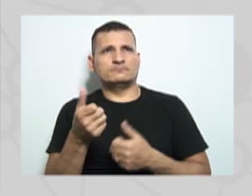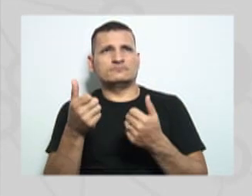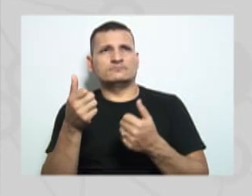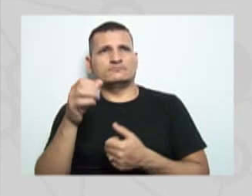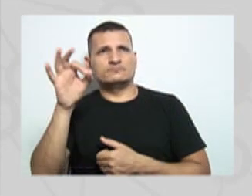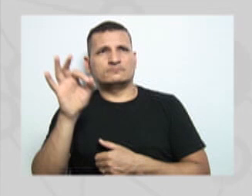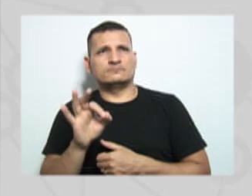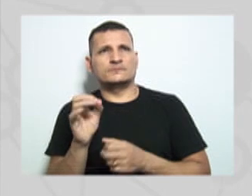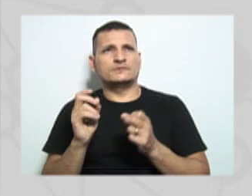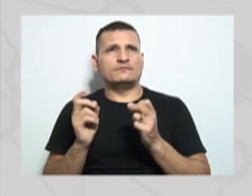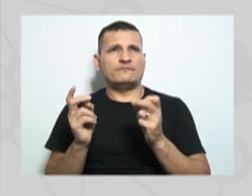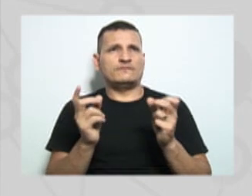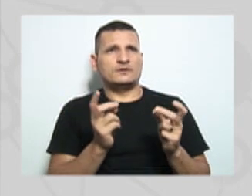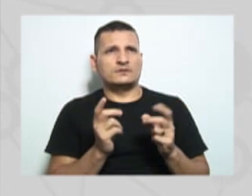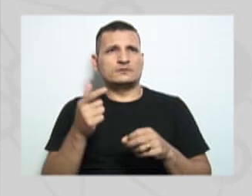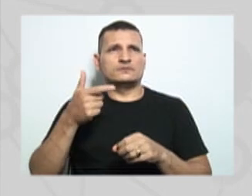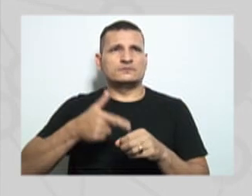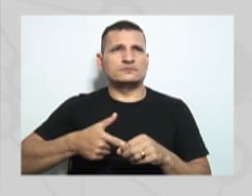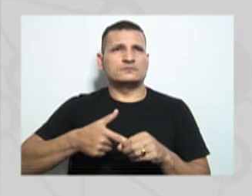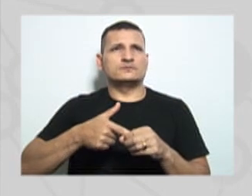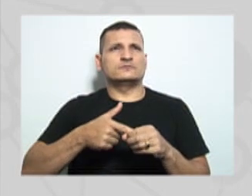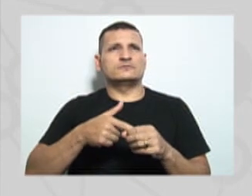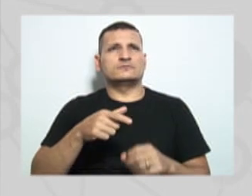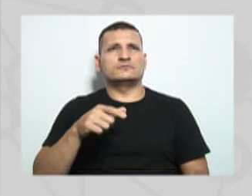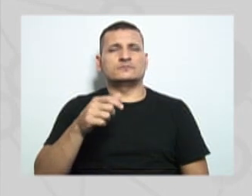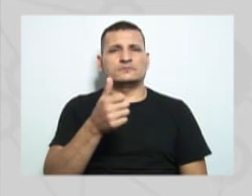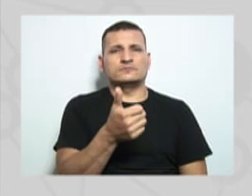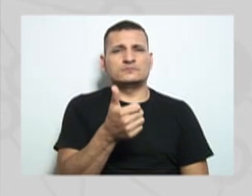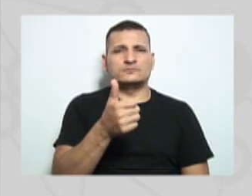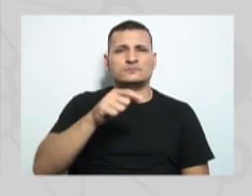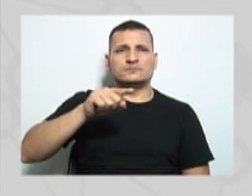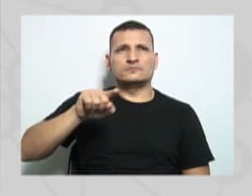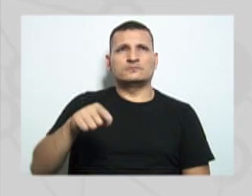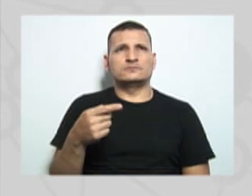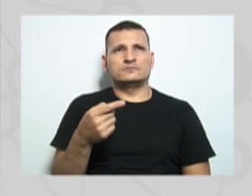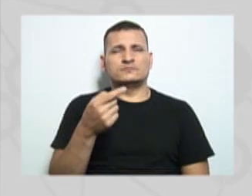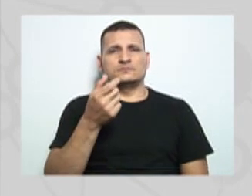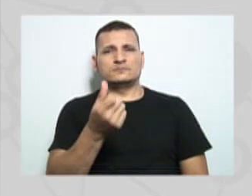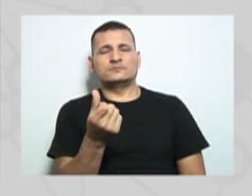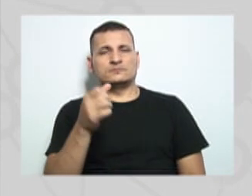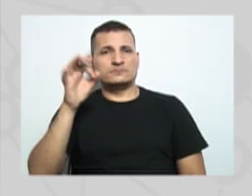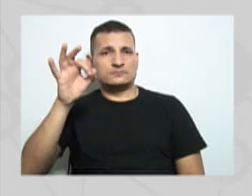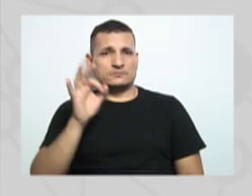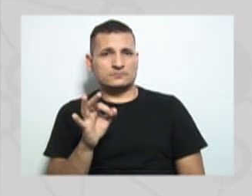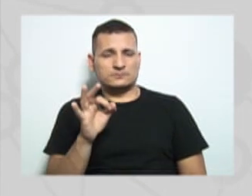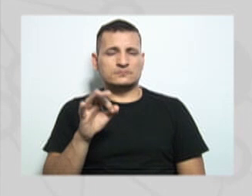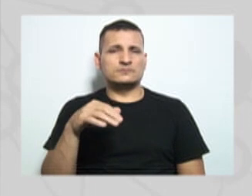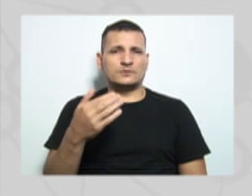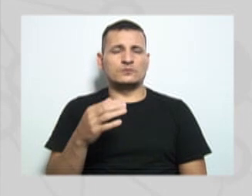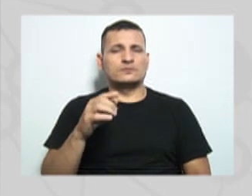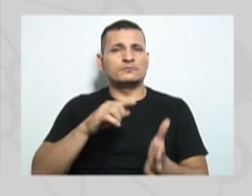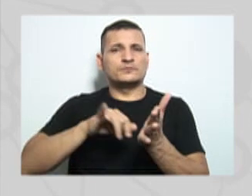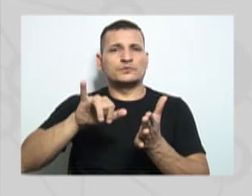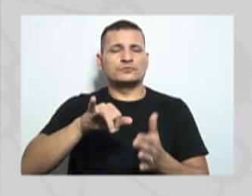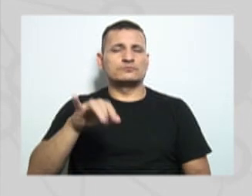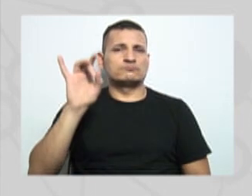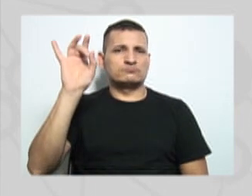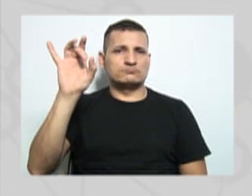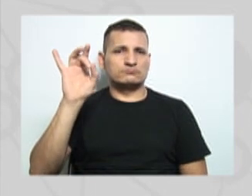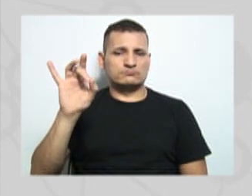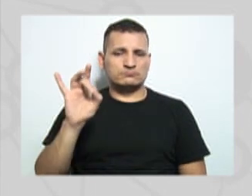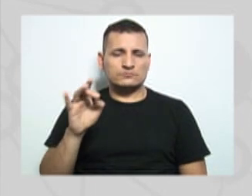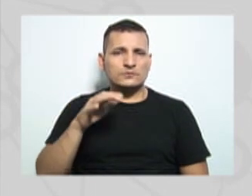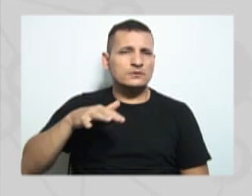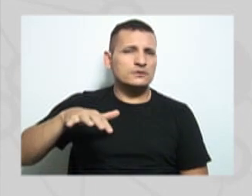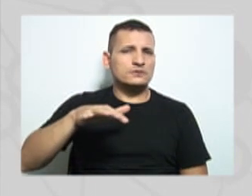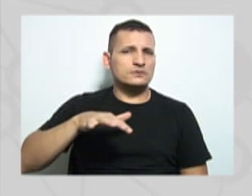1,6%. Essas aqui são as alíquotas que são aplicadas para cada ramo, ou seja, a partir do momento que você vai constituir a cooperativa, nós